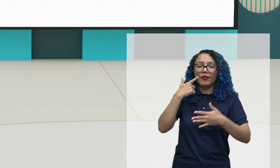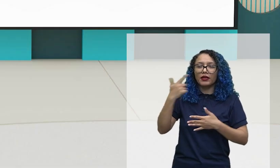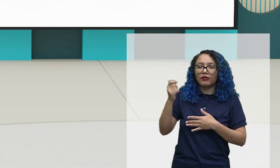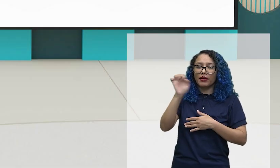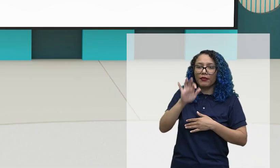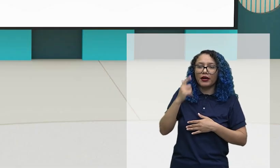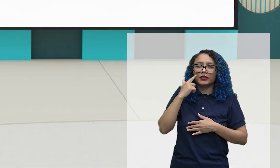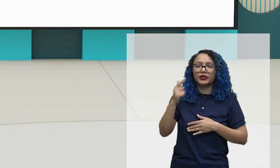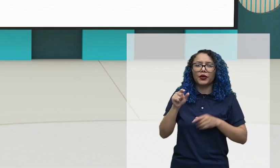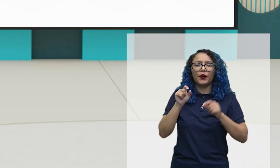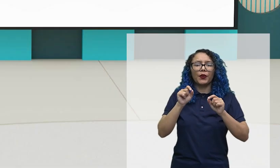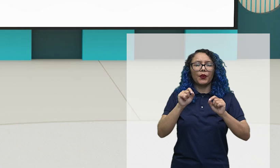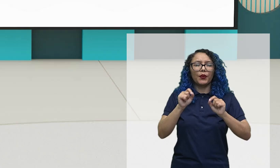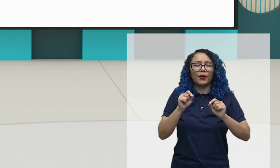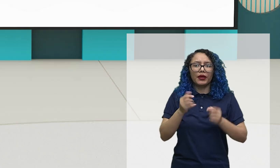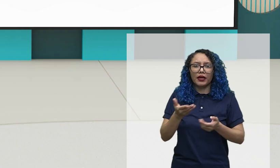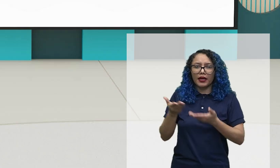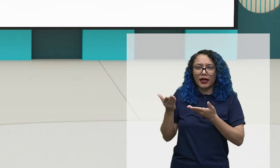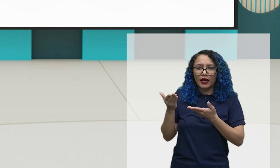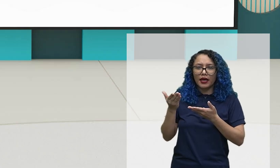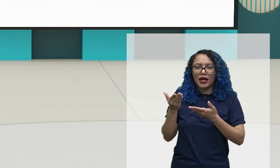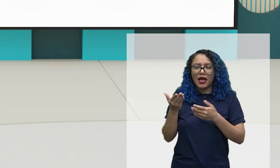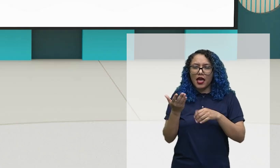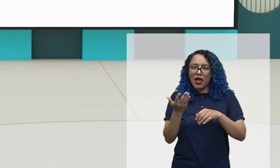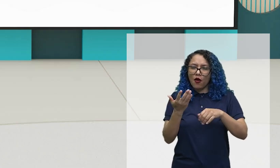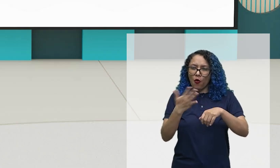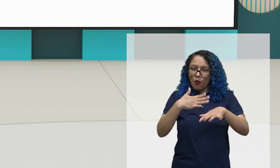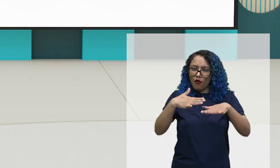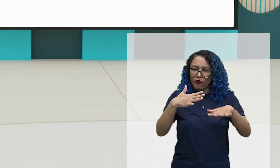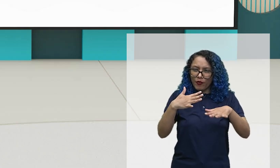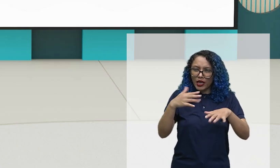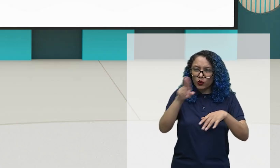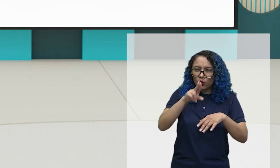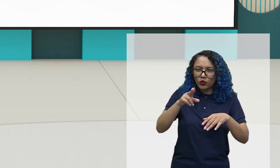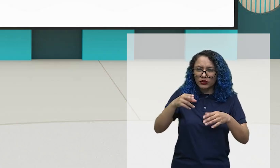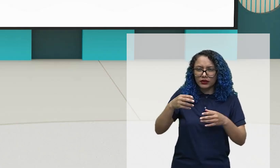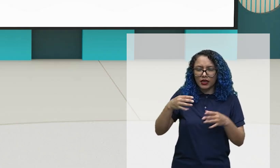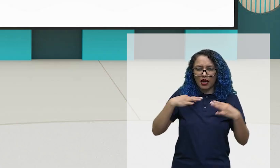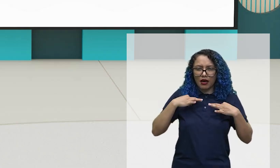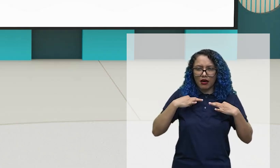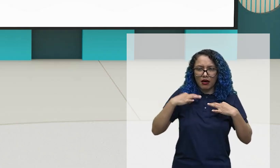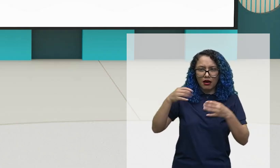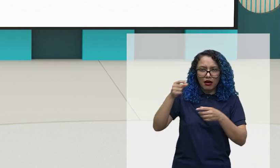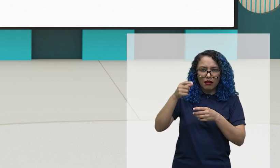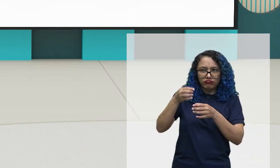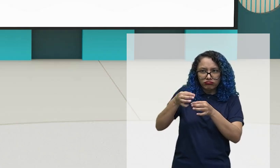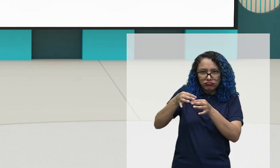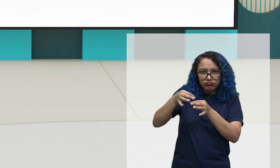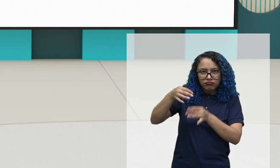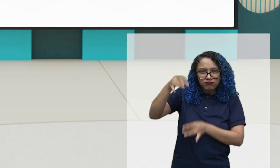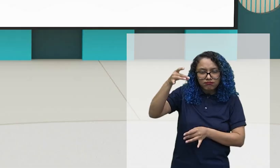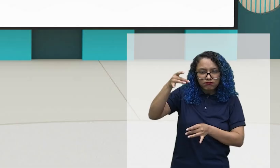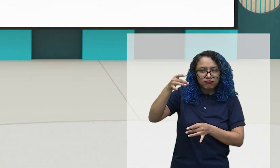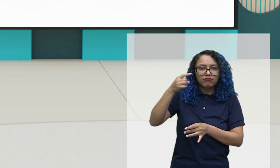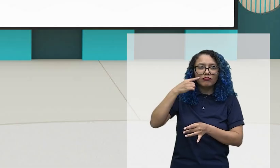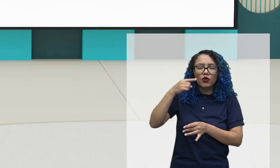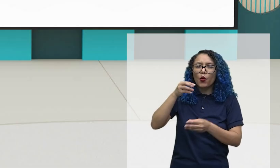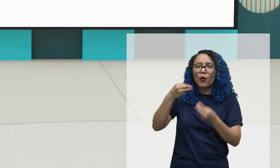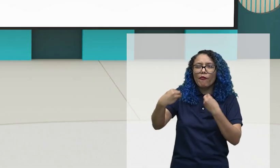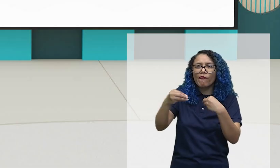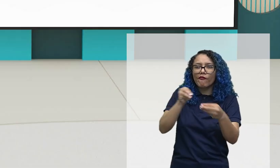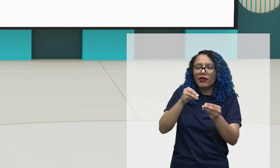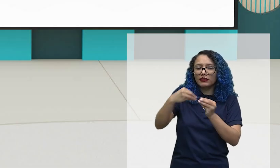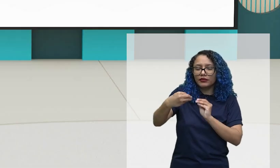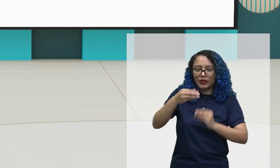esse movimento da imagem, né, ela está fazendo ali um grande-K num tecido. A gente consegue perceber que uma pessoa que